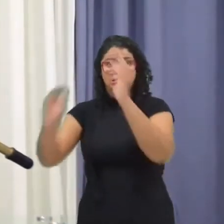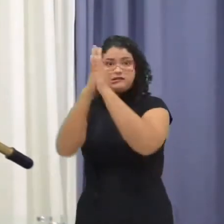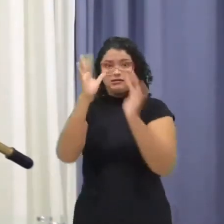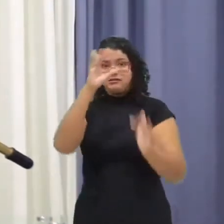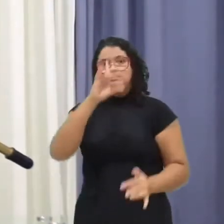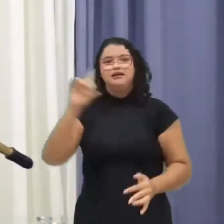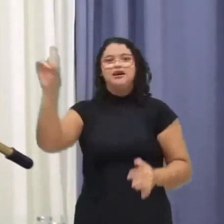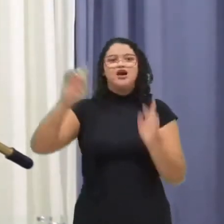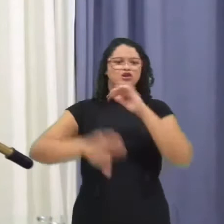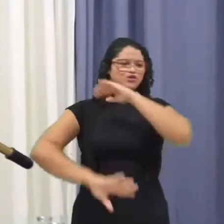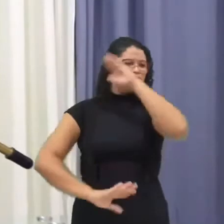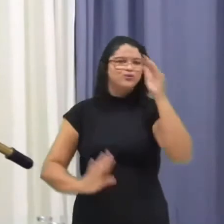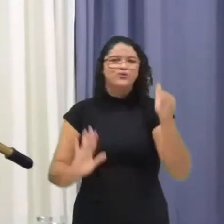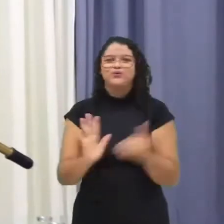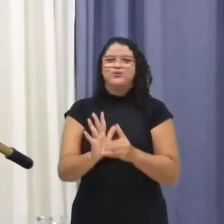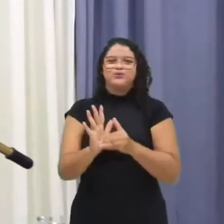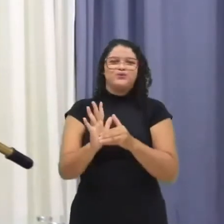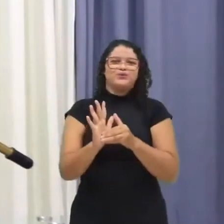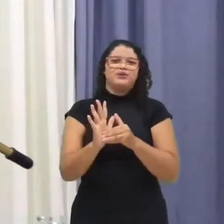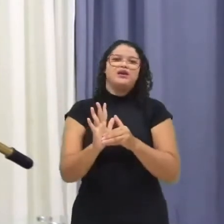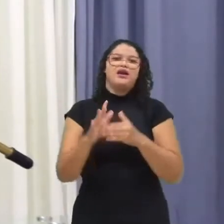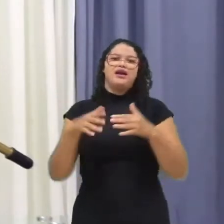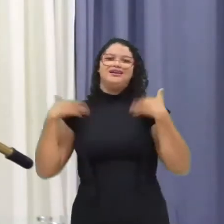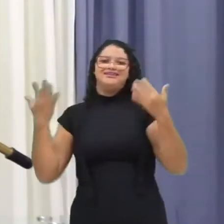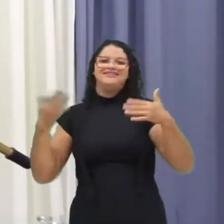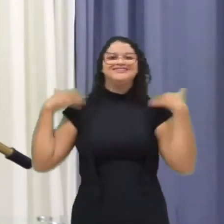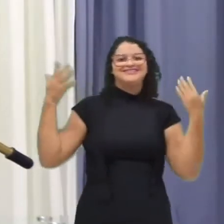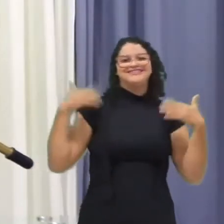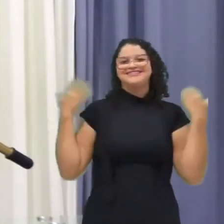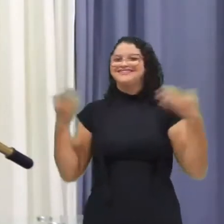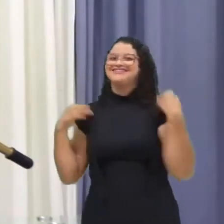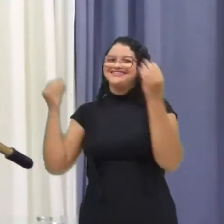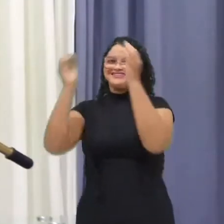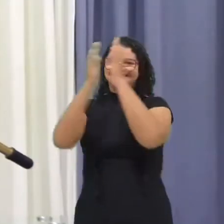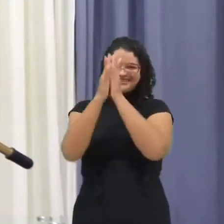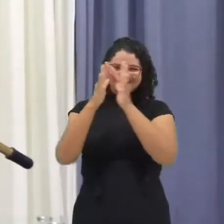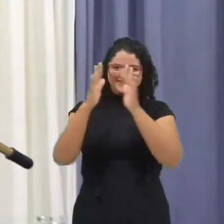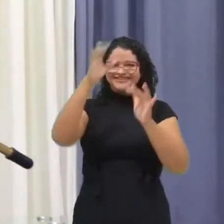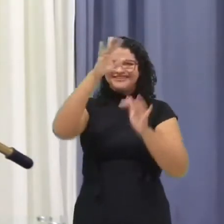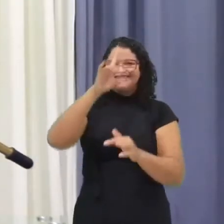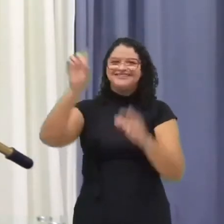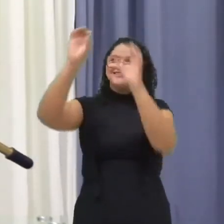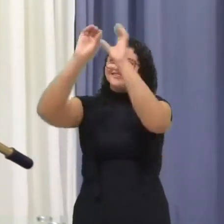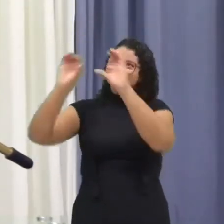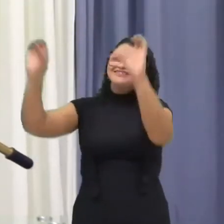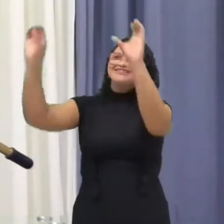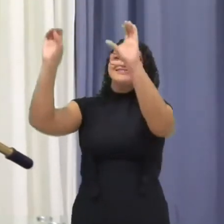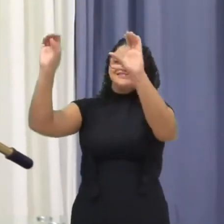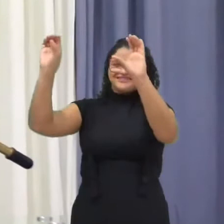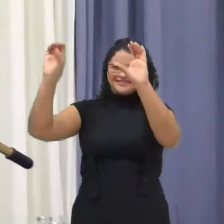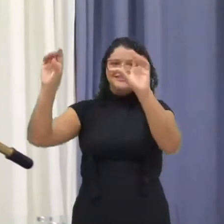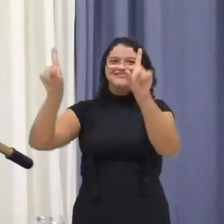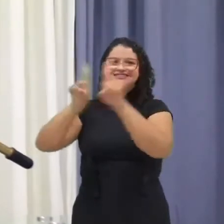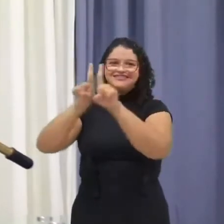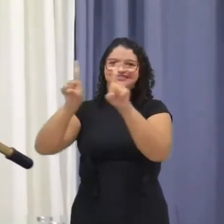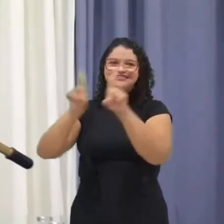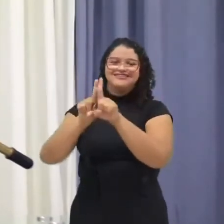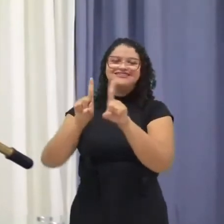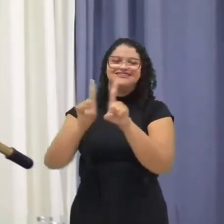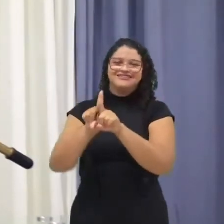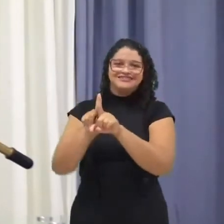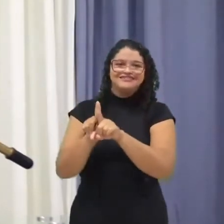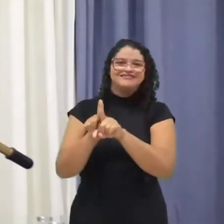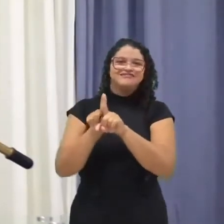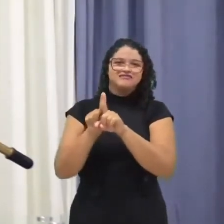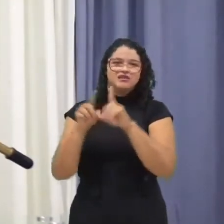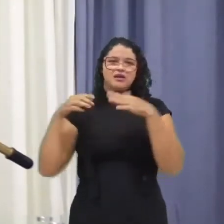nós desfrutaremos juntos das delícias do céu. Louvado seja o Senhor. E o paraíso ficou vazio. Agora